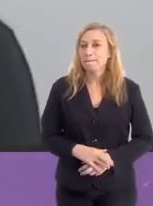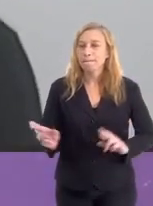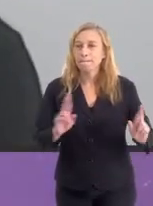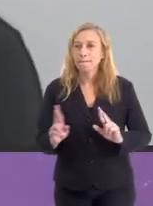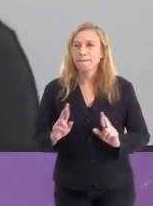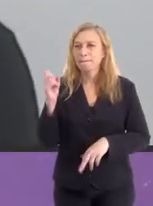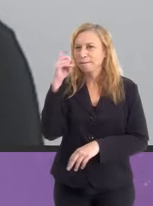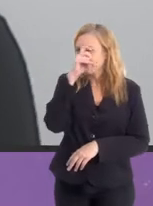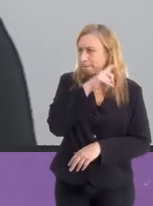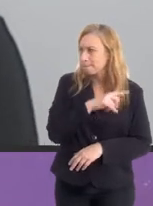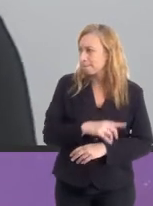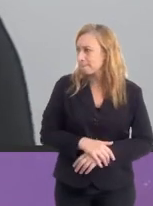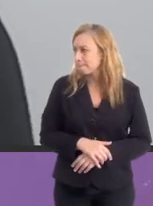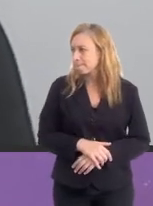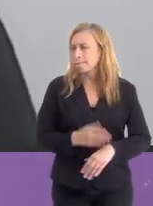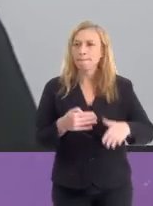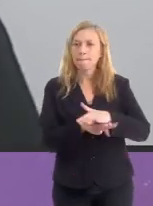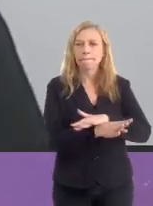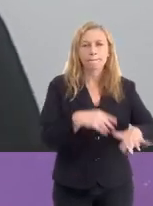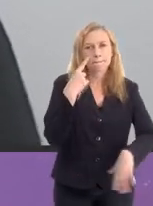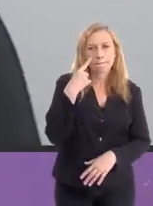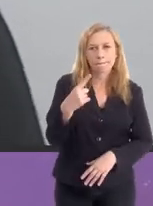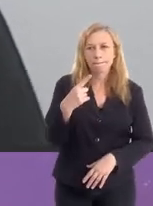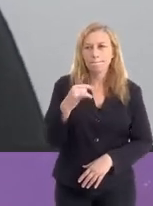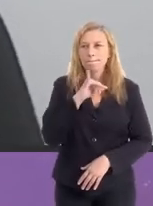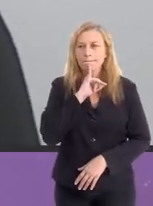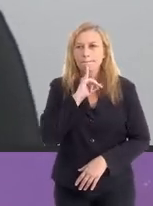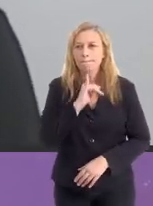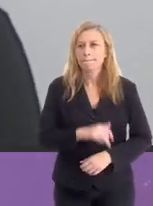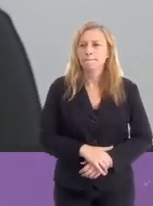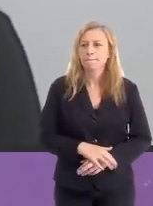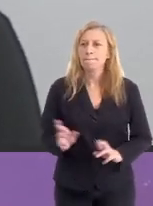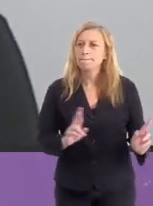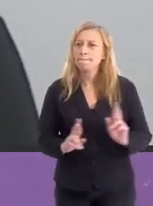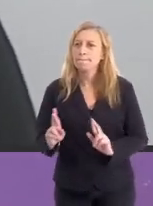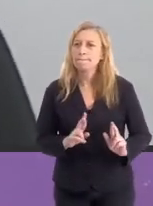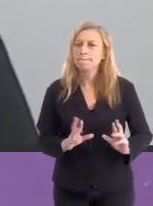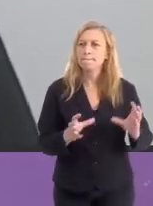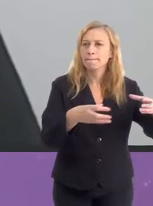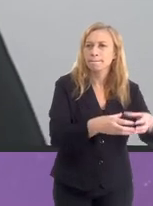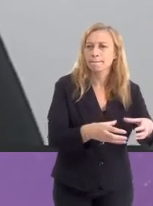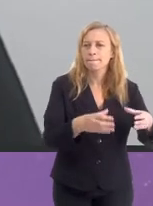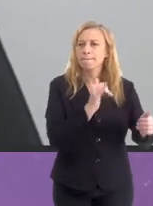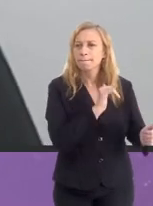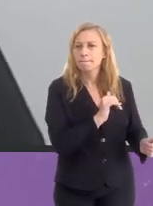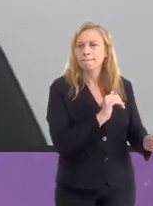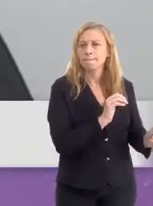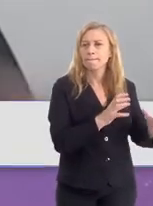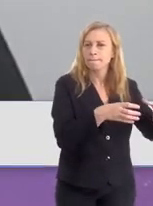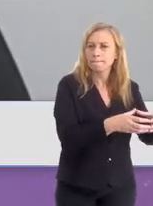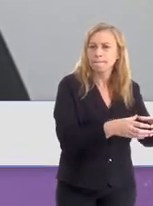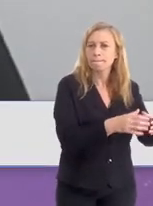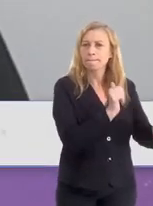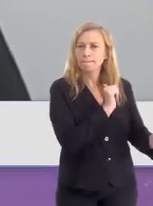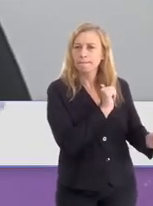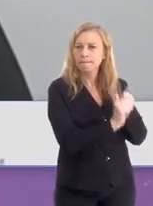existe uma relação muito difícil que a gente está acostumado a ver infelizmente que é essa relação dos clubes com os